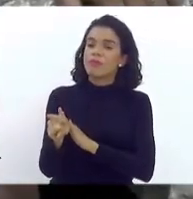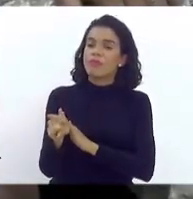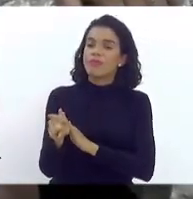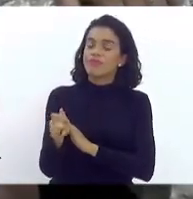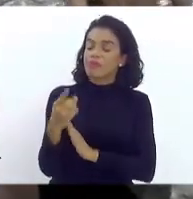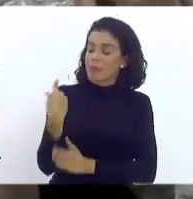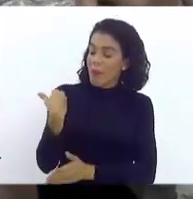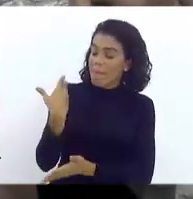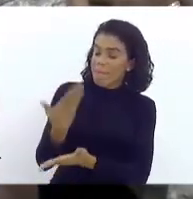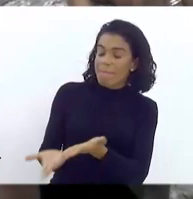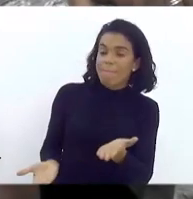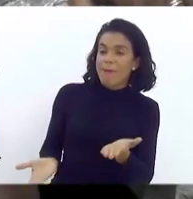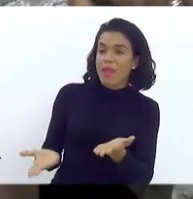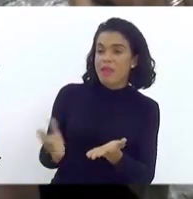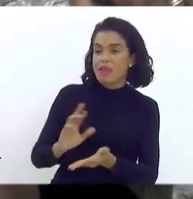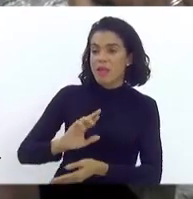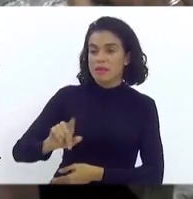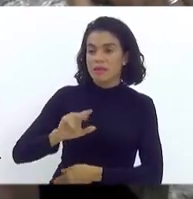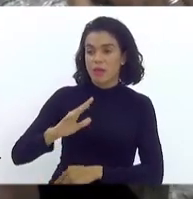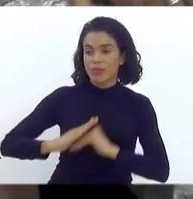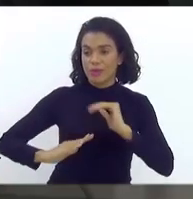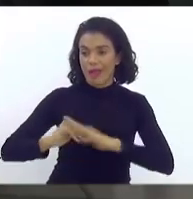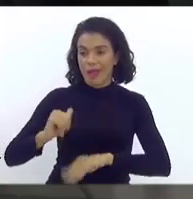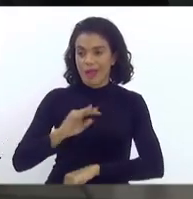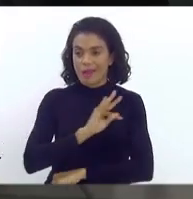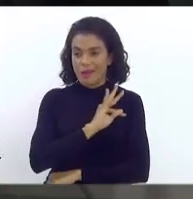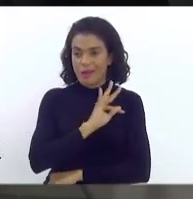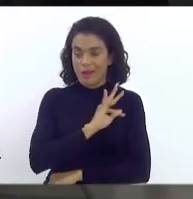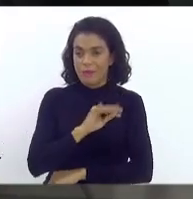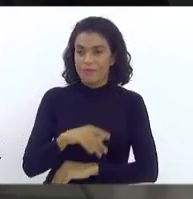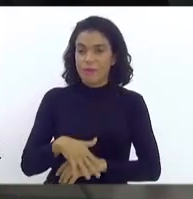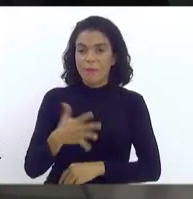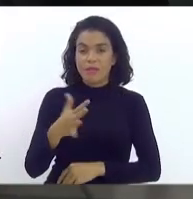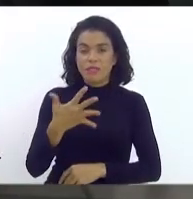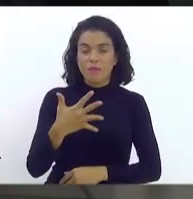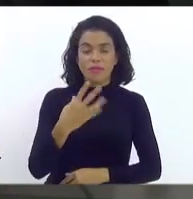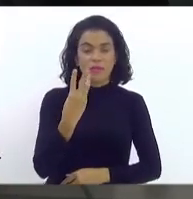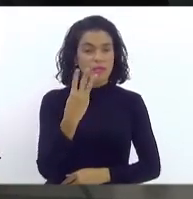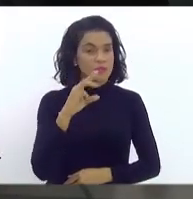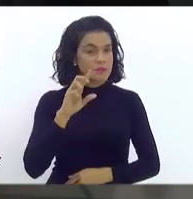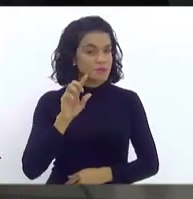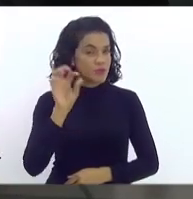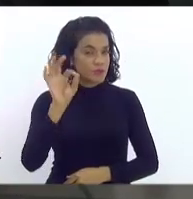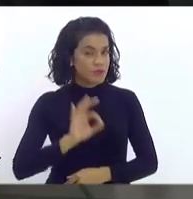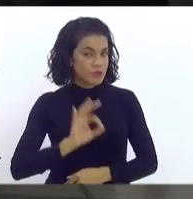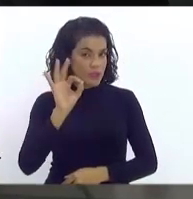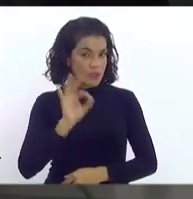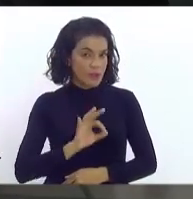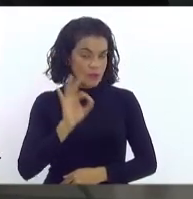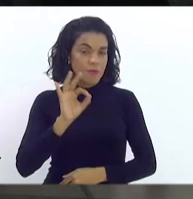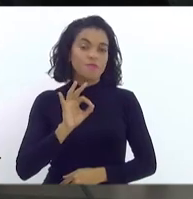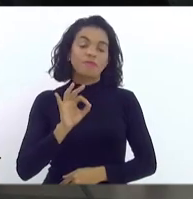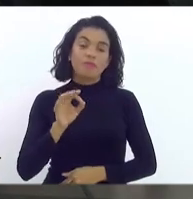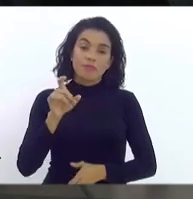perda não técnica em percentual? Hoje a gente está próximo a 3% de perda e o reconhecido em